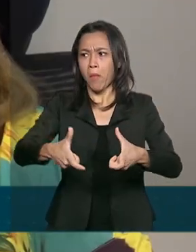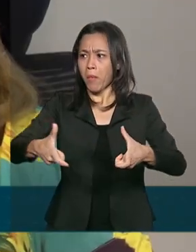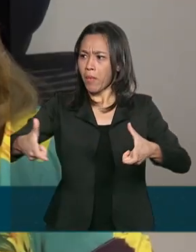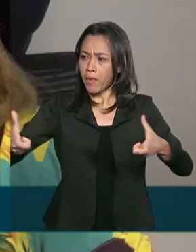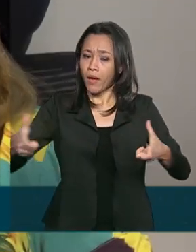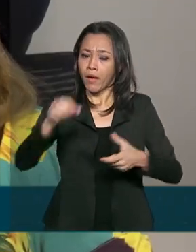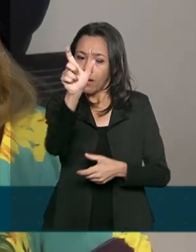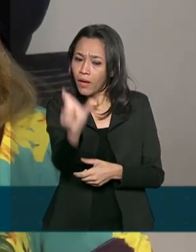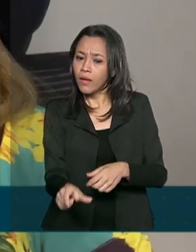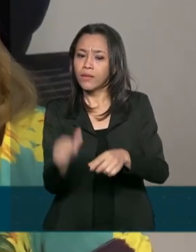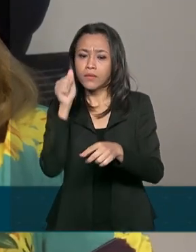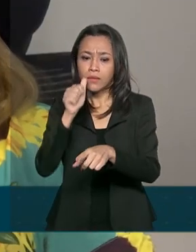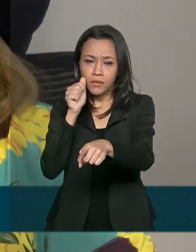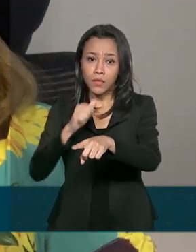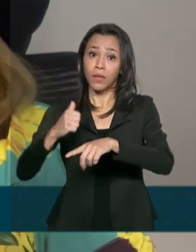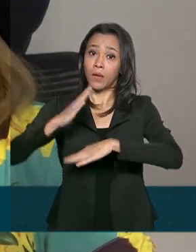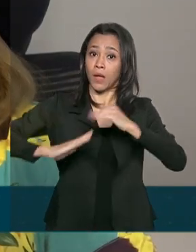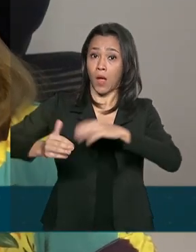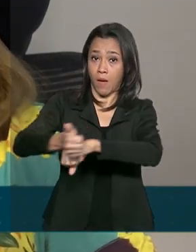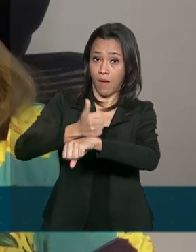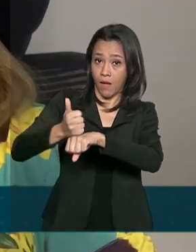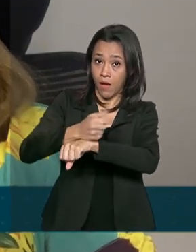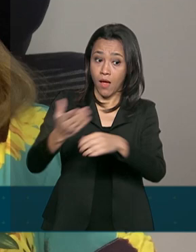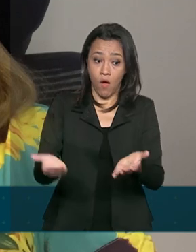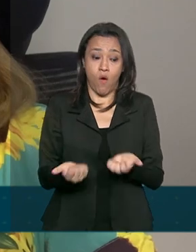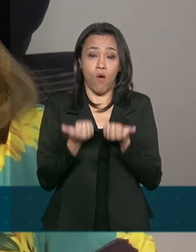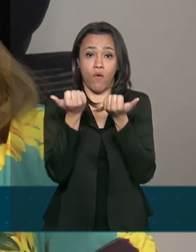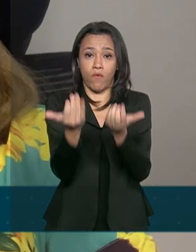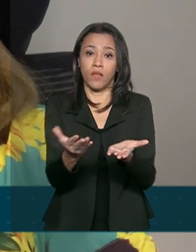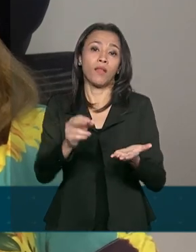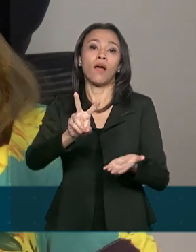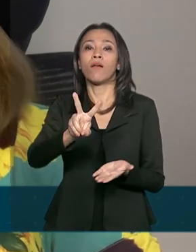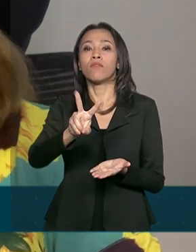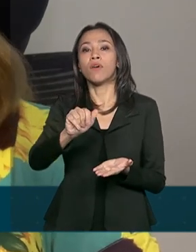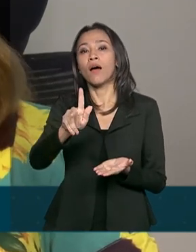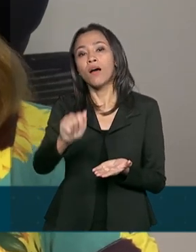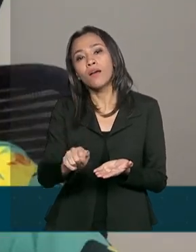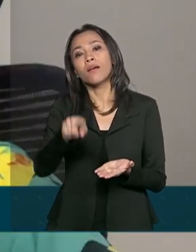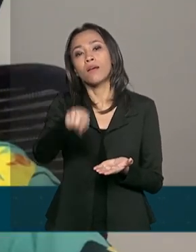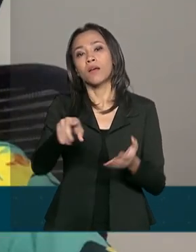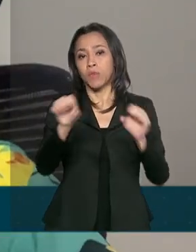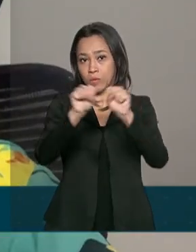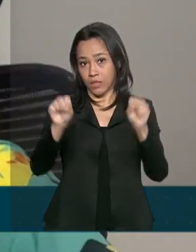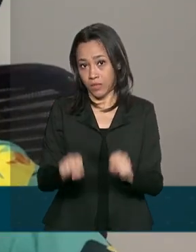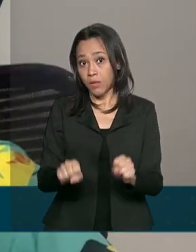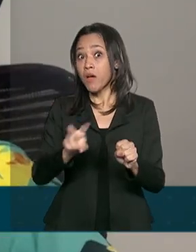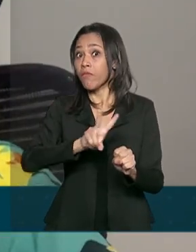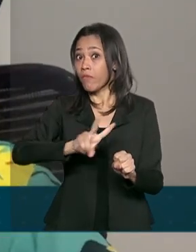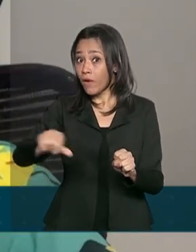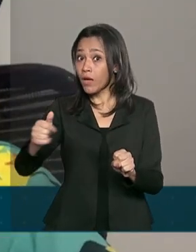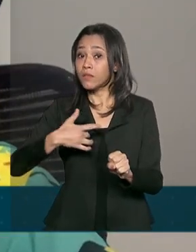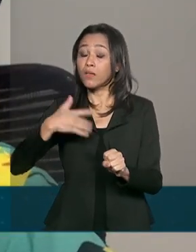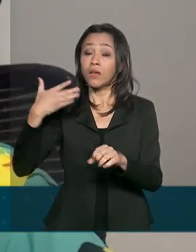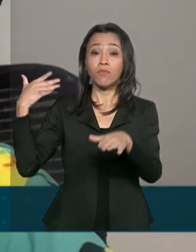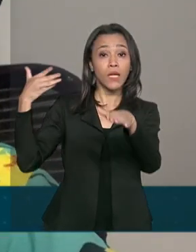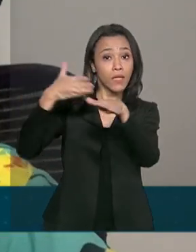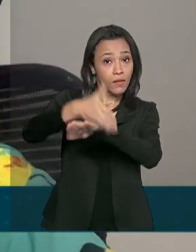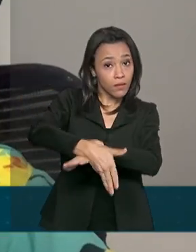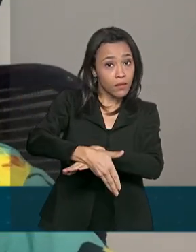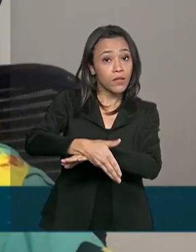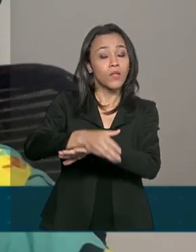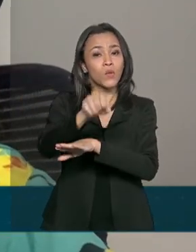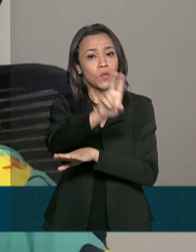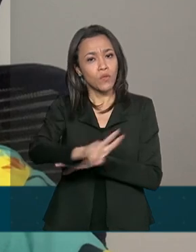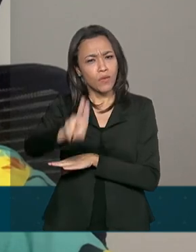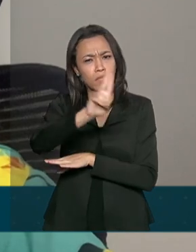especialista, a disponibilização de vagas pelo sistema de seleção unificada vai permitir o ingresso no ensino superior